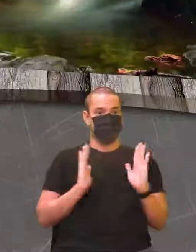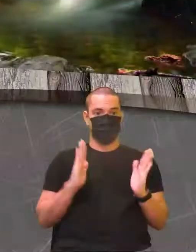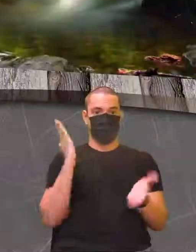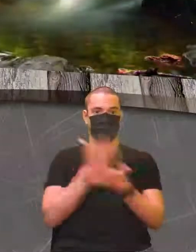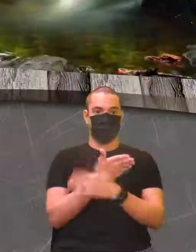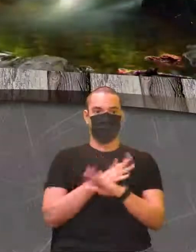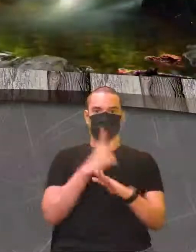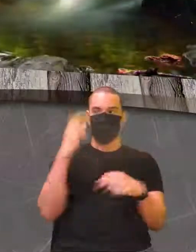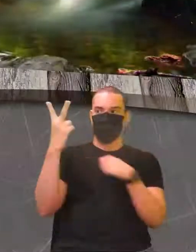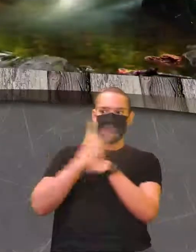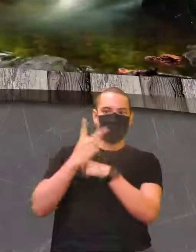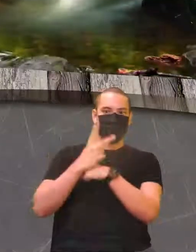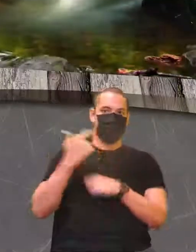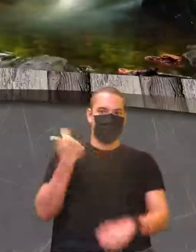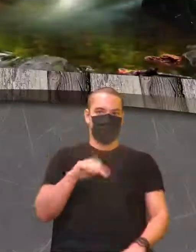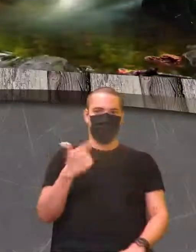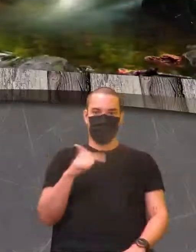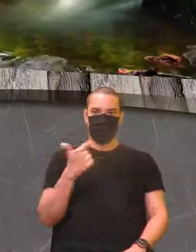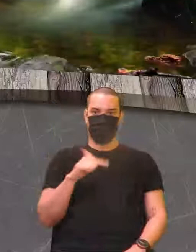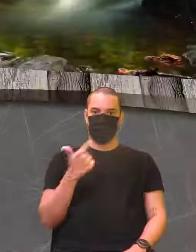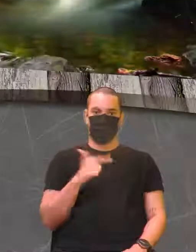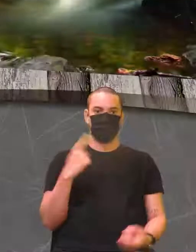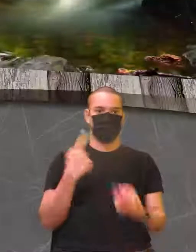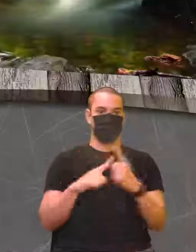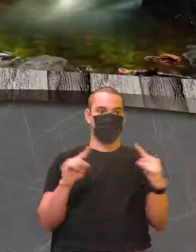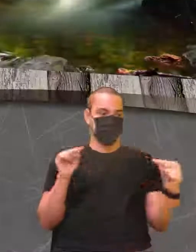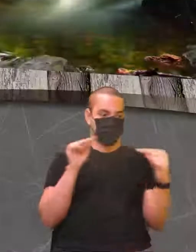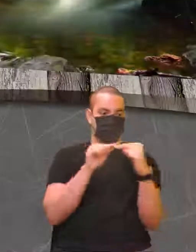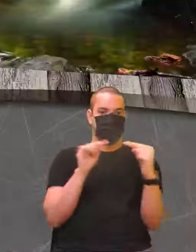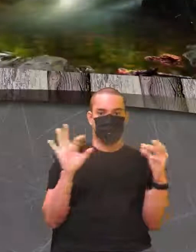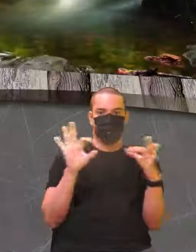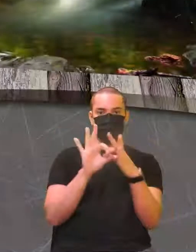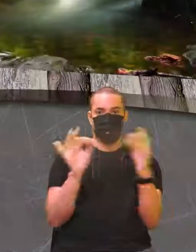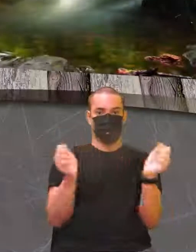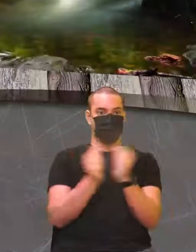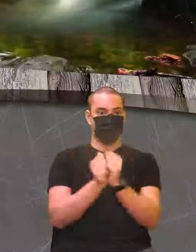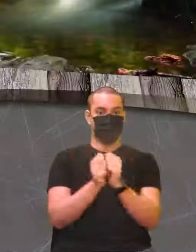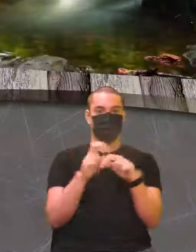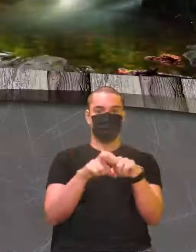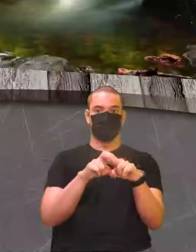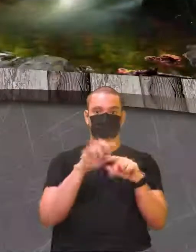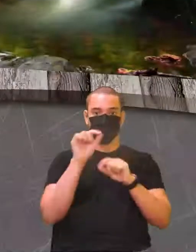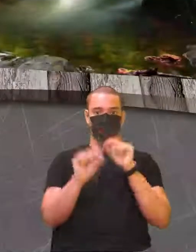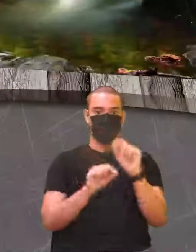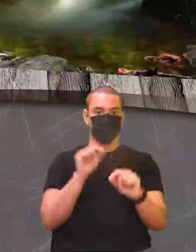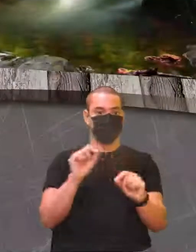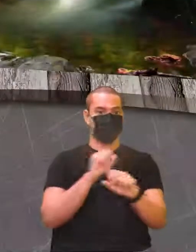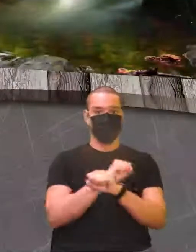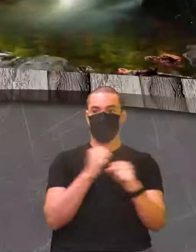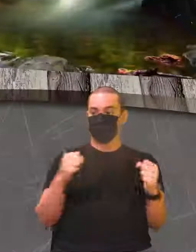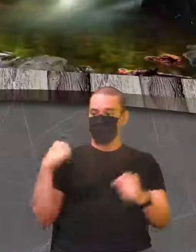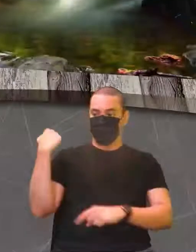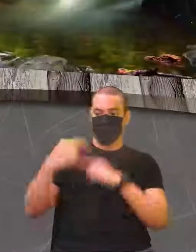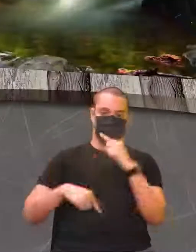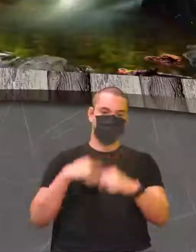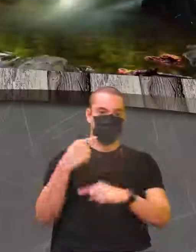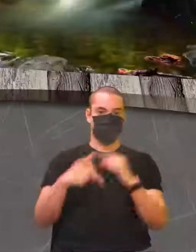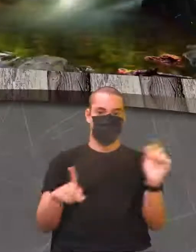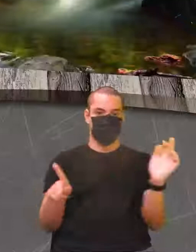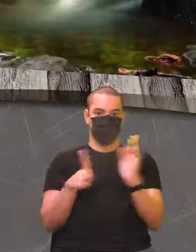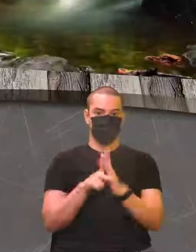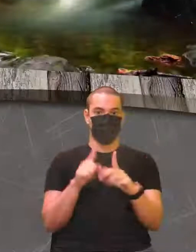fica desprotegido, sem nenhum homólogo para parear com ele, entendeu? E aí fica da herança cromossomo ligado